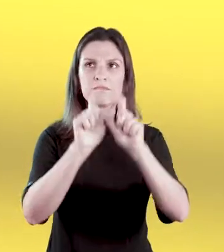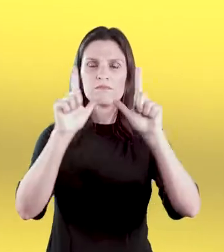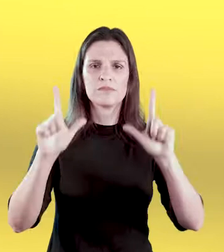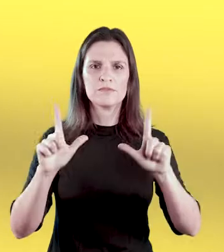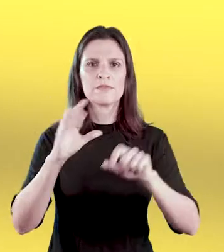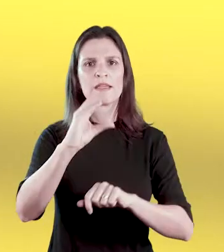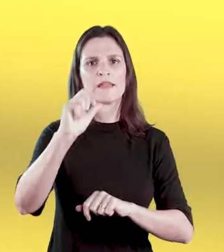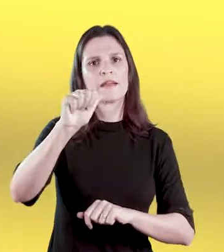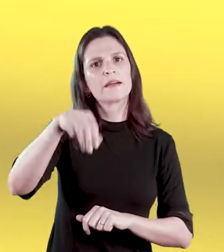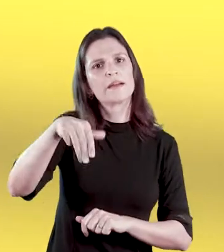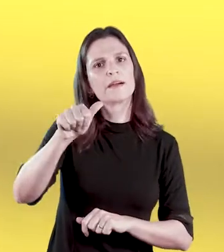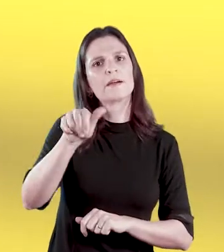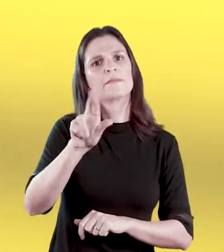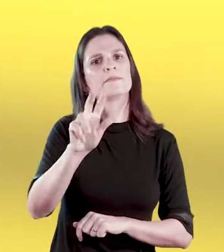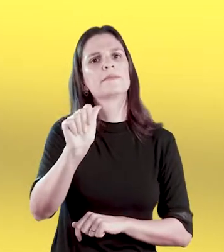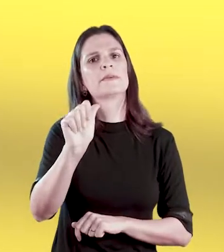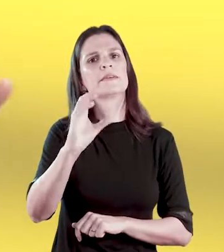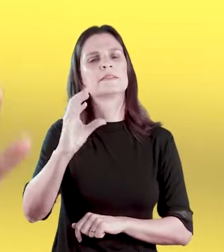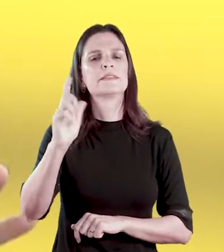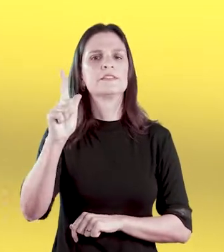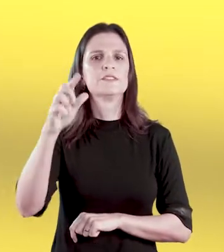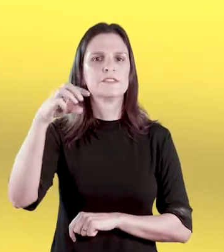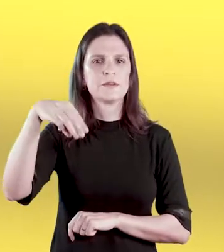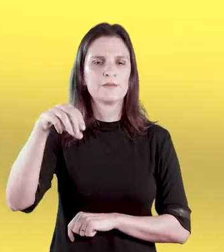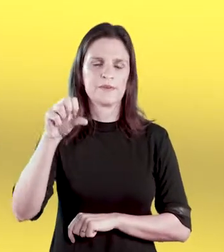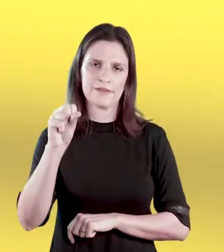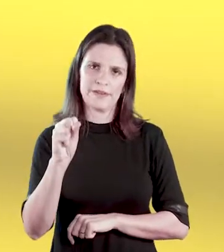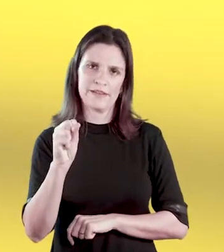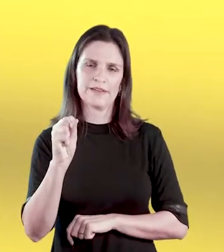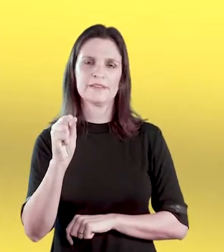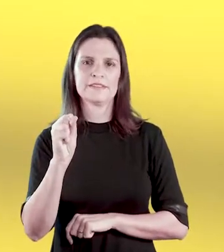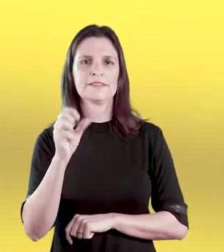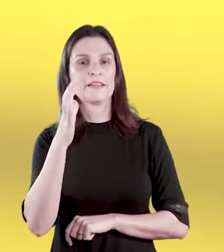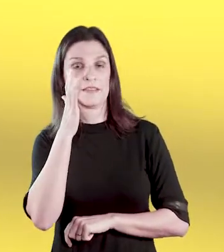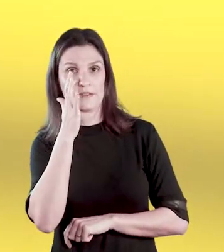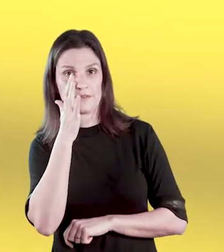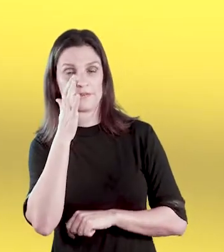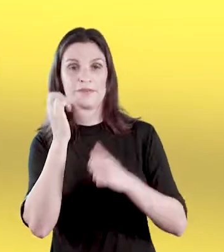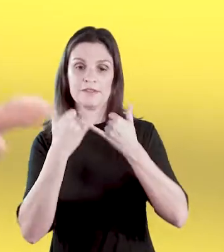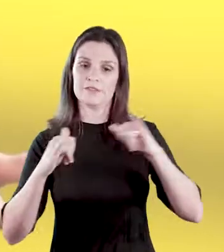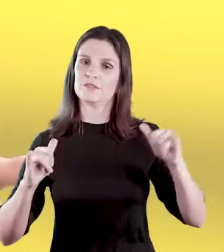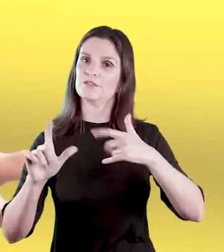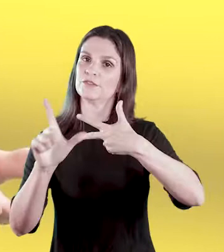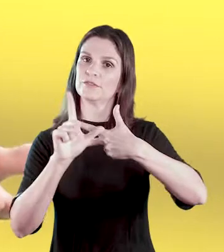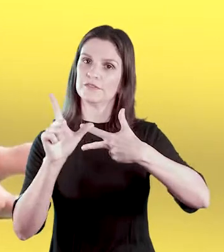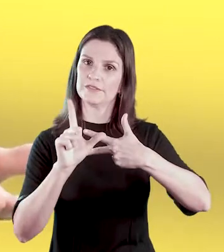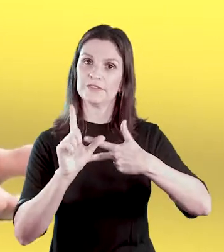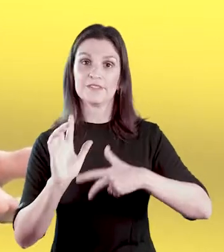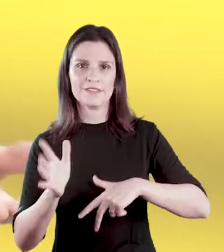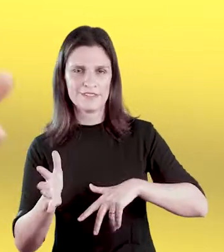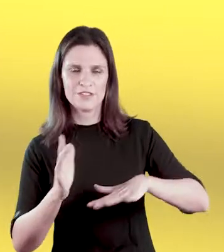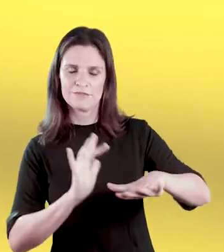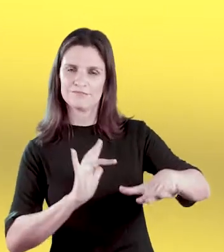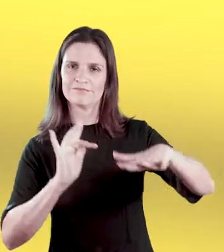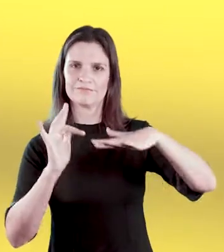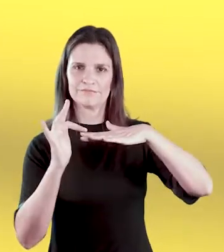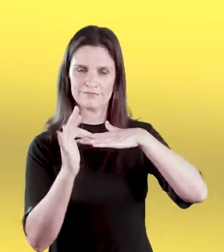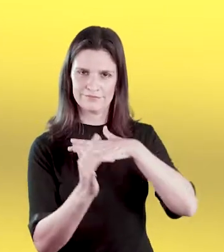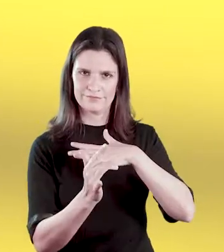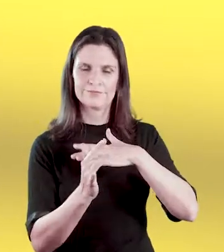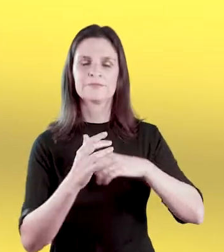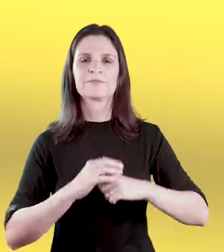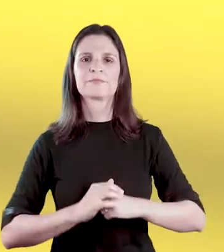o câmara CG MS e Fique por dentro de todas as notícias do legislativo e se você já está nos assistindo